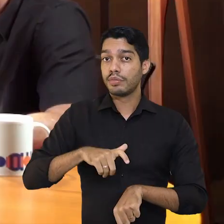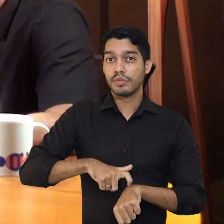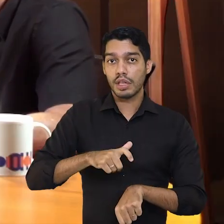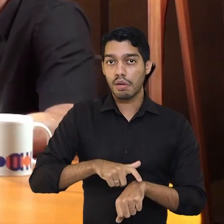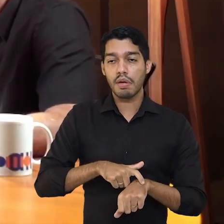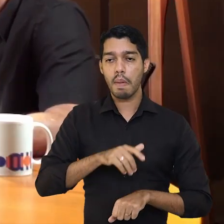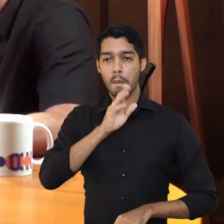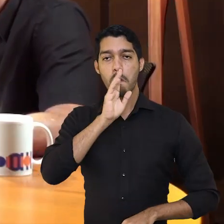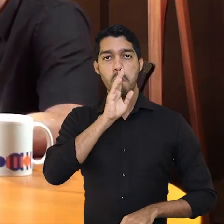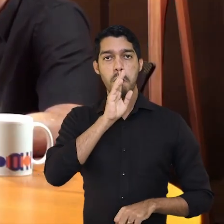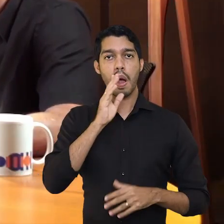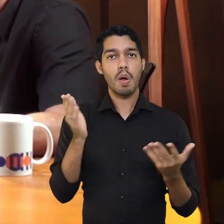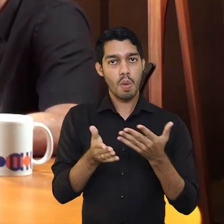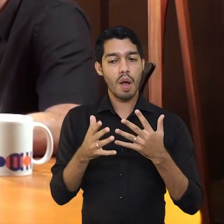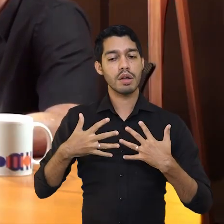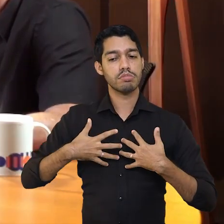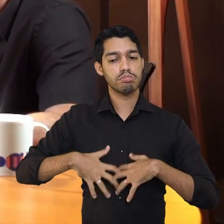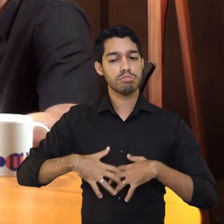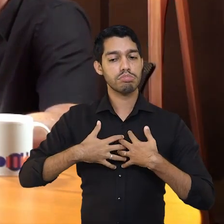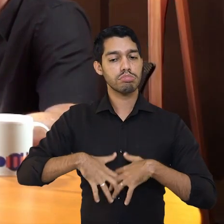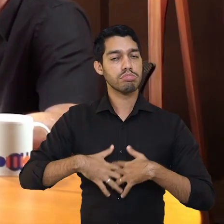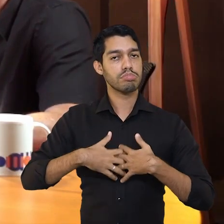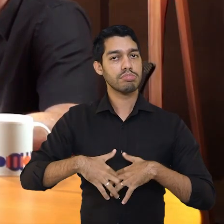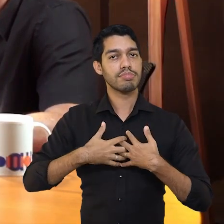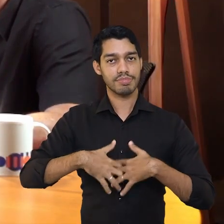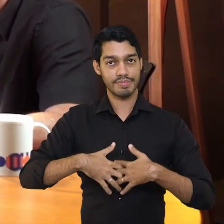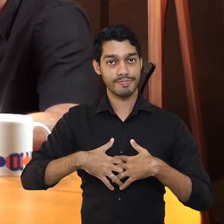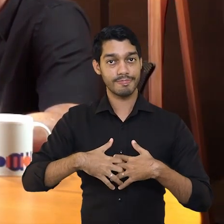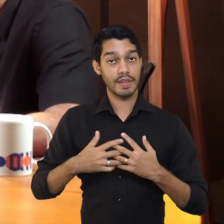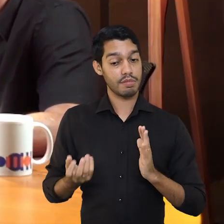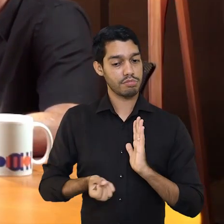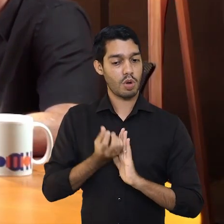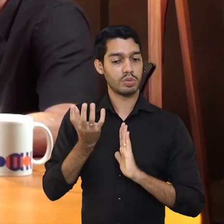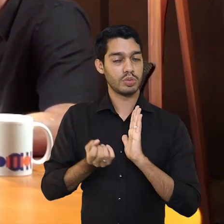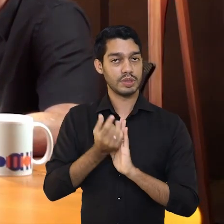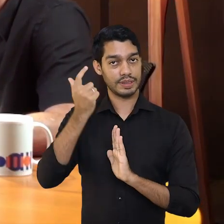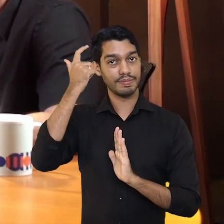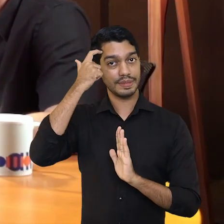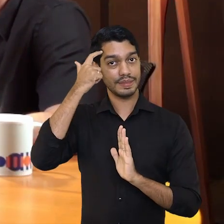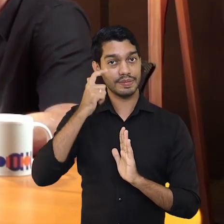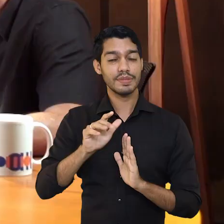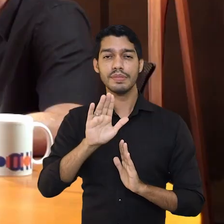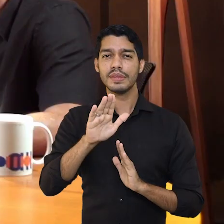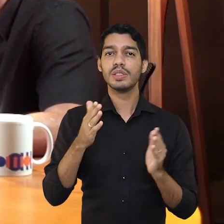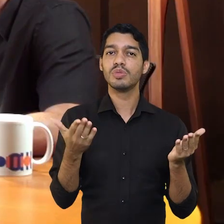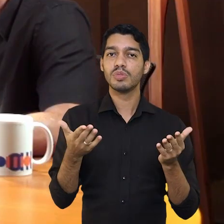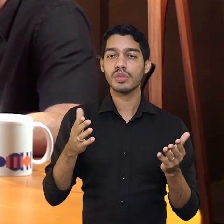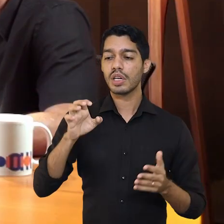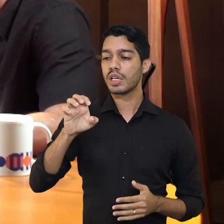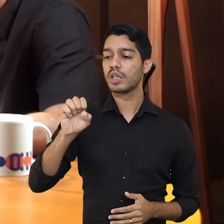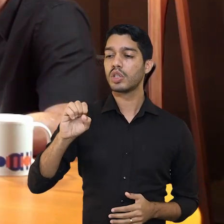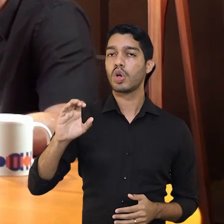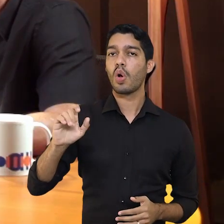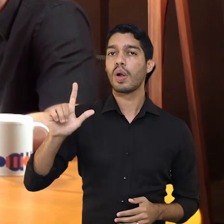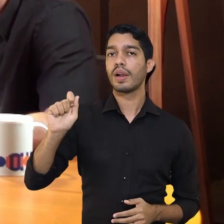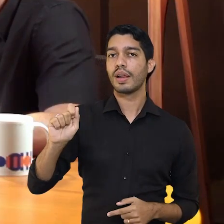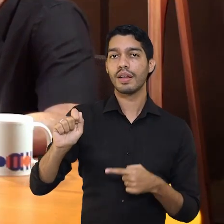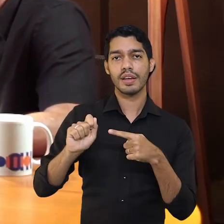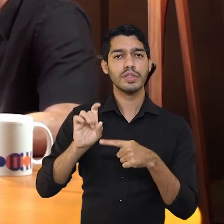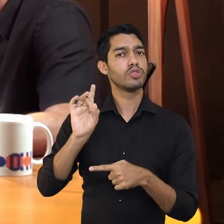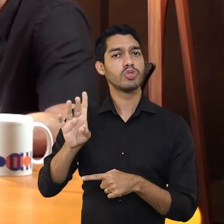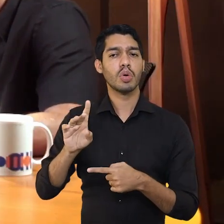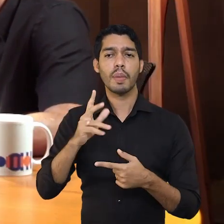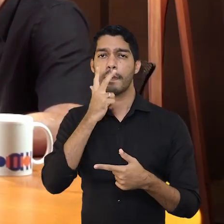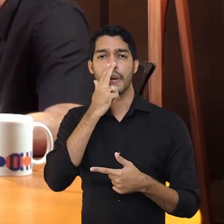podiam dedicar isso ao pensamento crítico e tudo mais, né, a produção de pensamento. Mas hoje em dia, a escola virou muito mais um lugar de